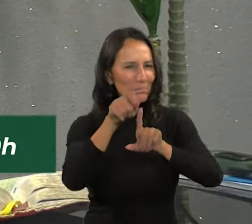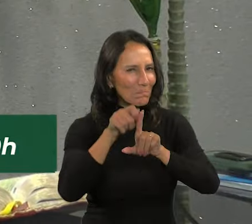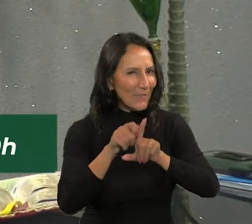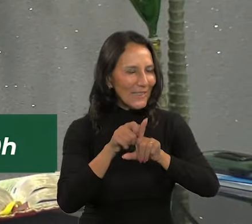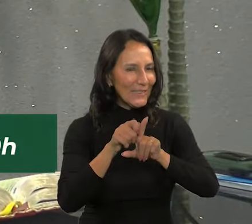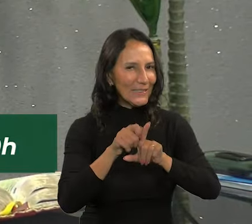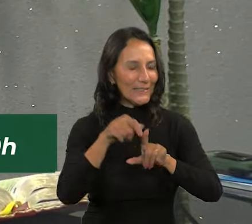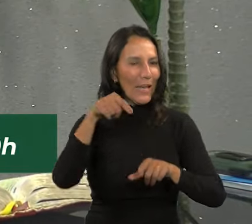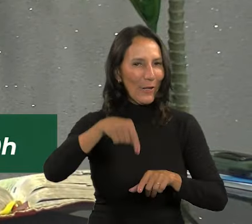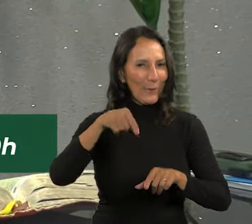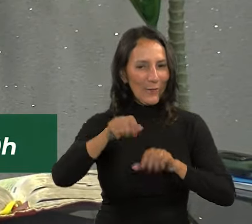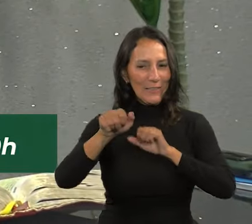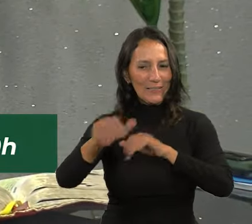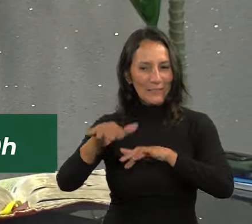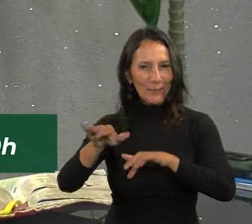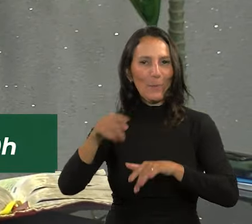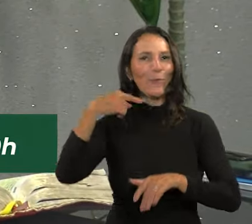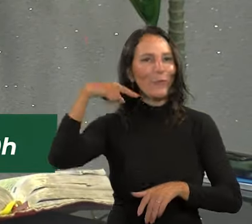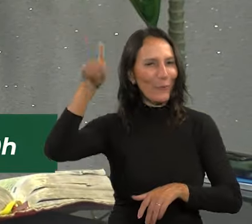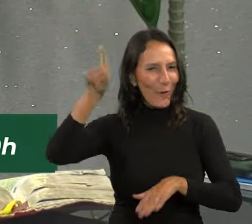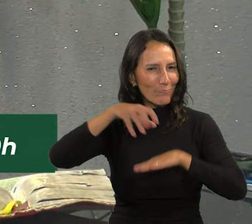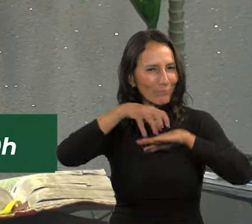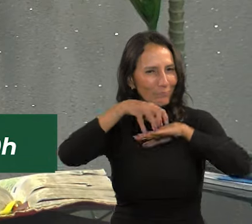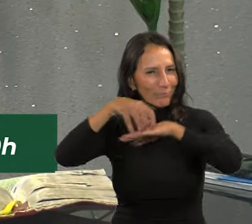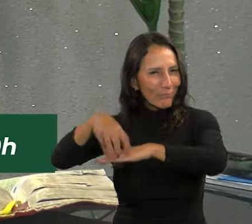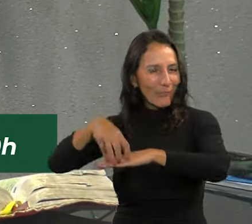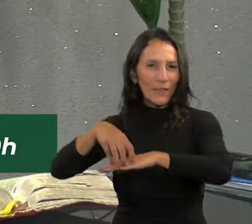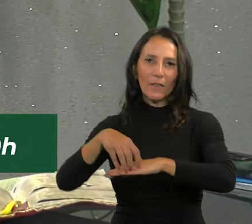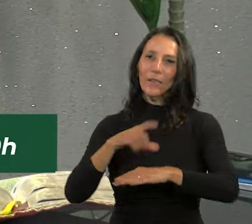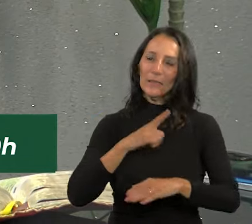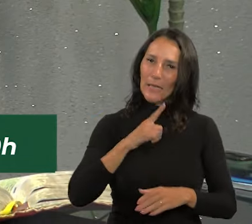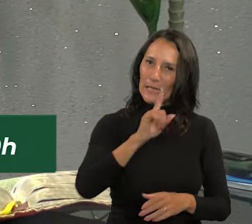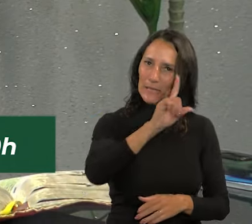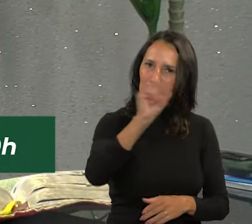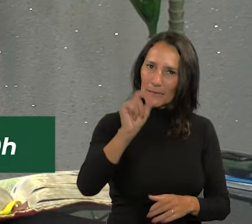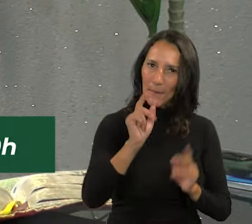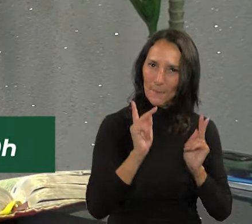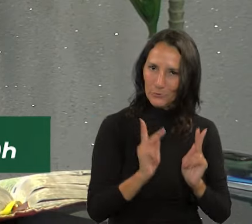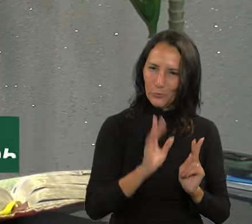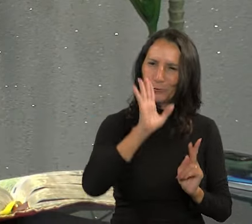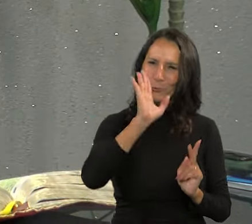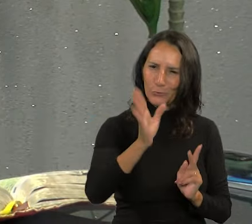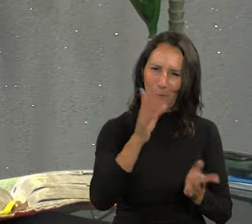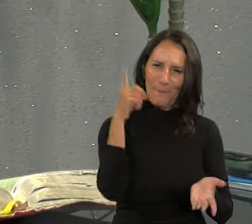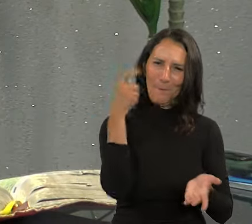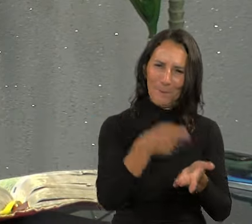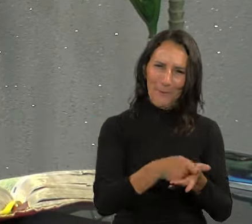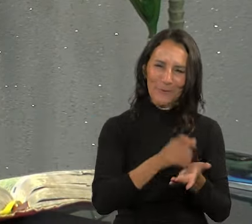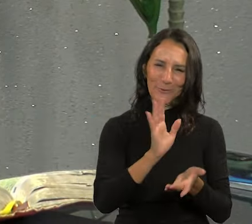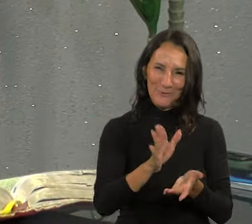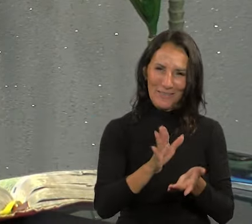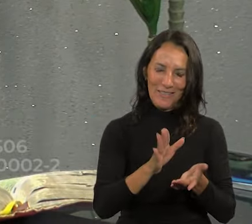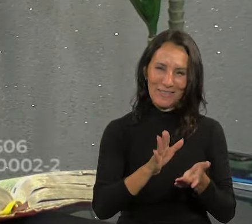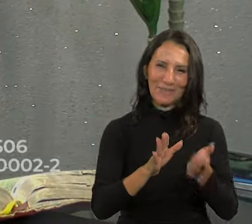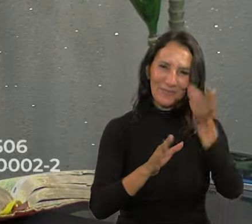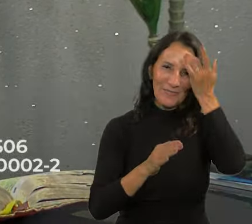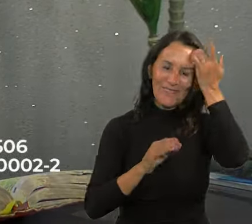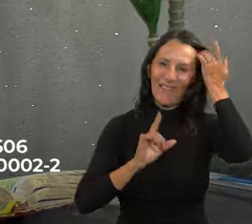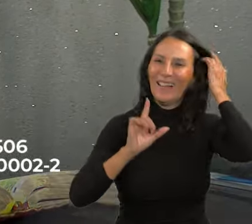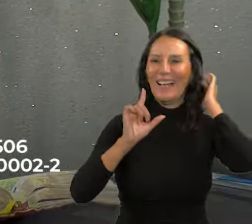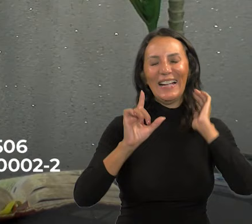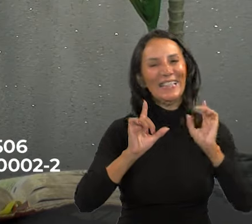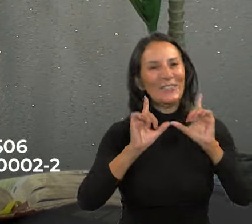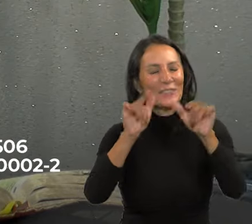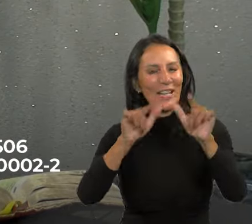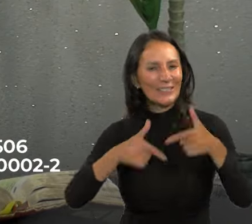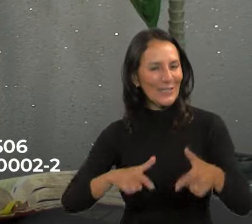para setembro, eu já tenho 100 irmãos que pagaram as passagens para Israel. E eles não estão desistindo. E